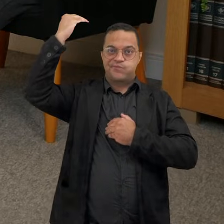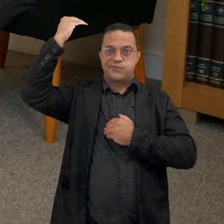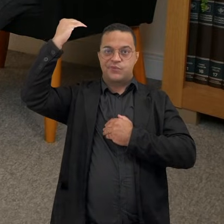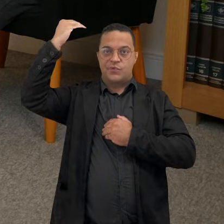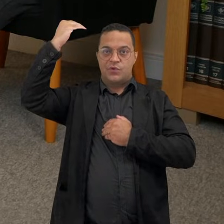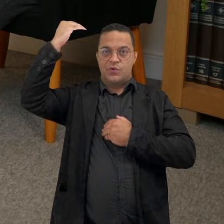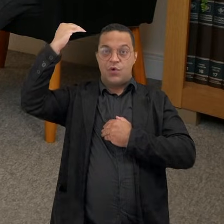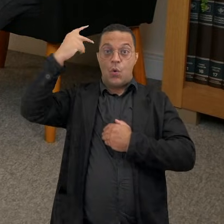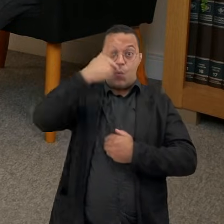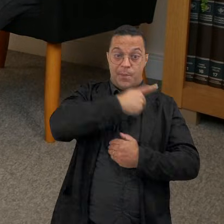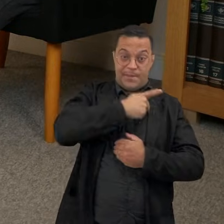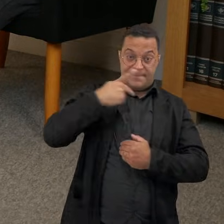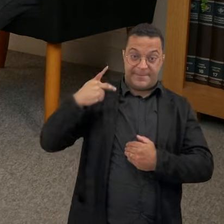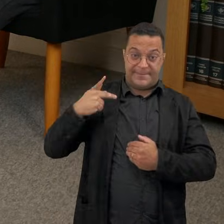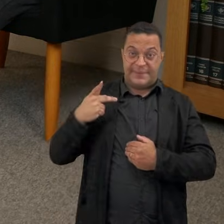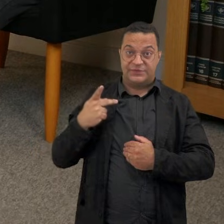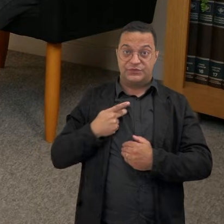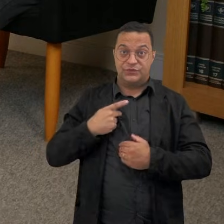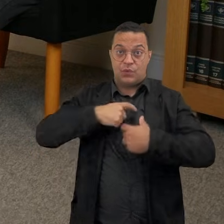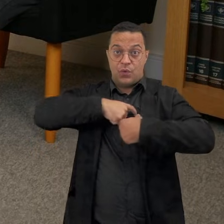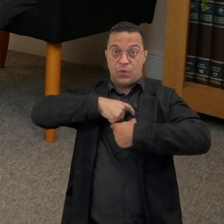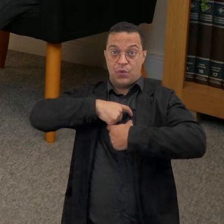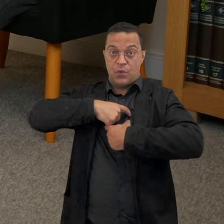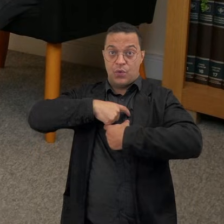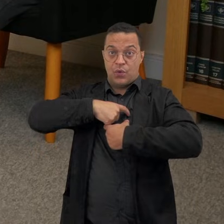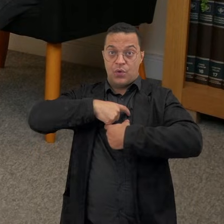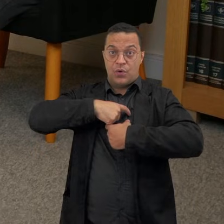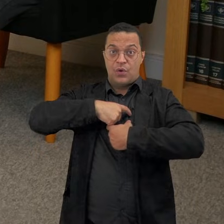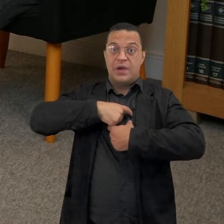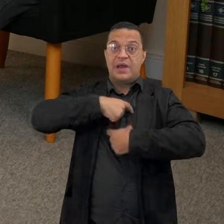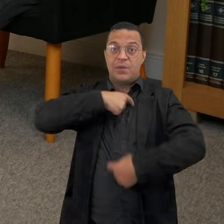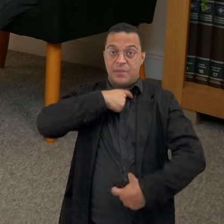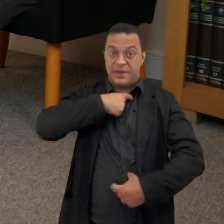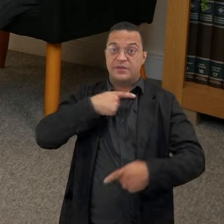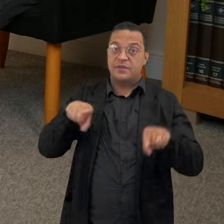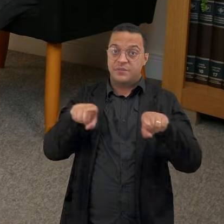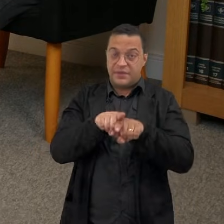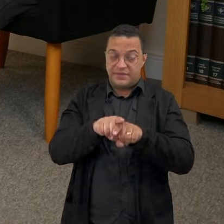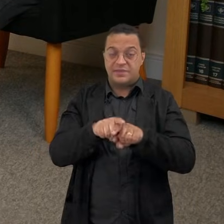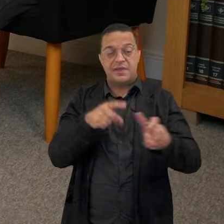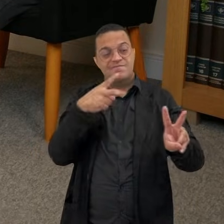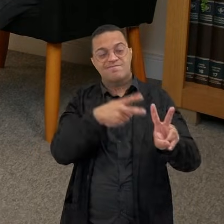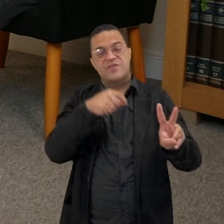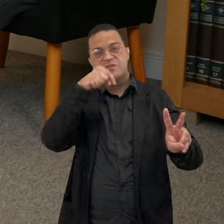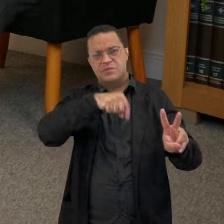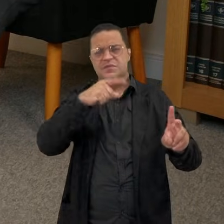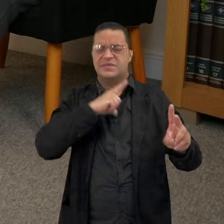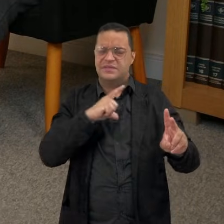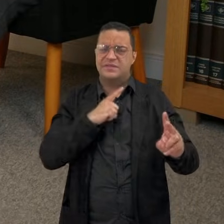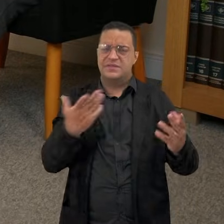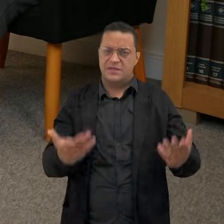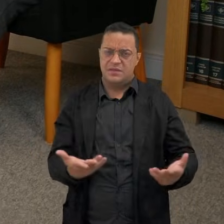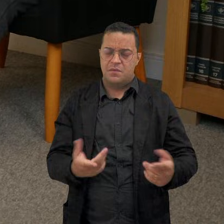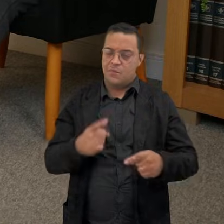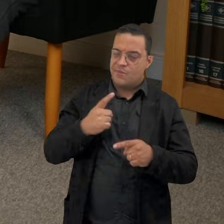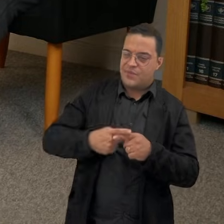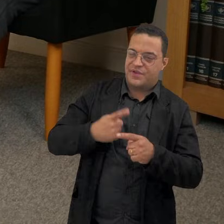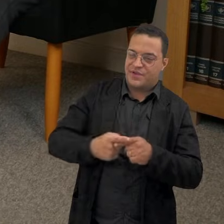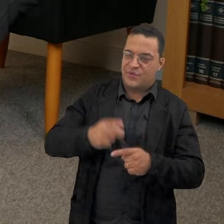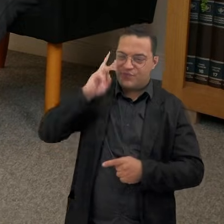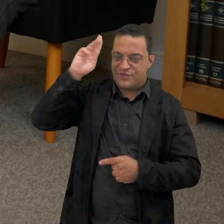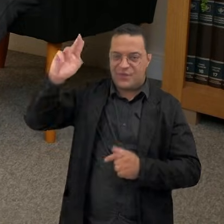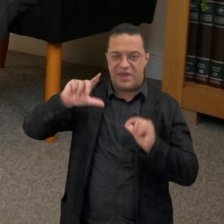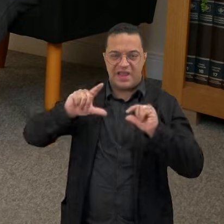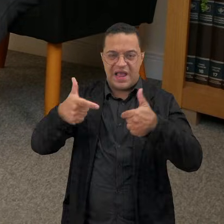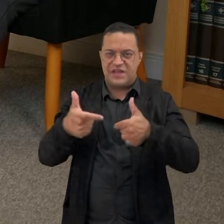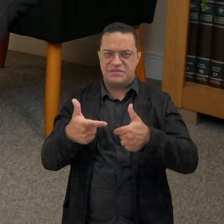obreiro. É algo maravilhoso. Algo assim, né? O Senhor, ele opera independente da